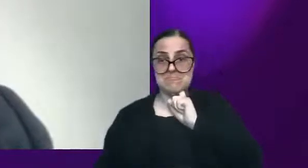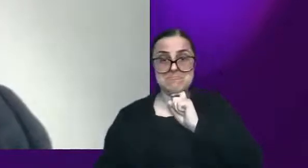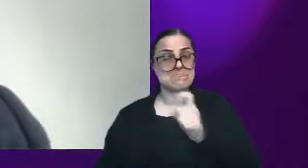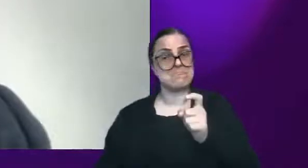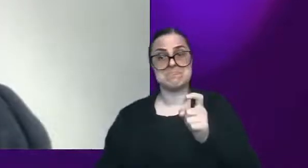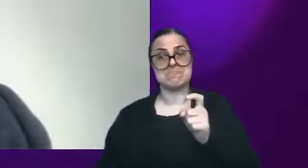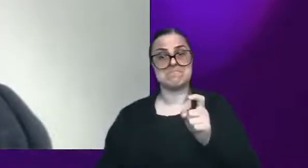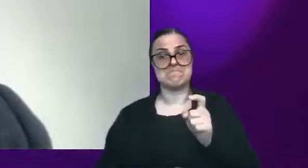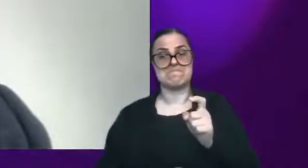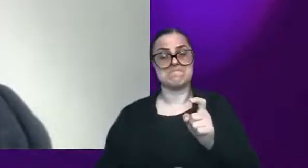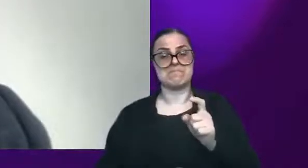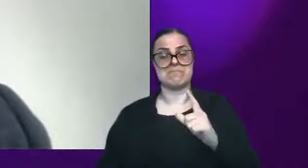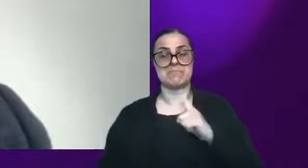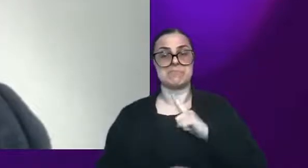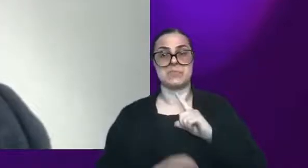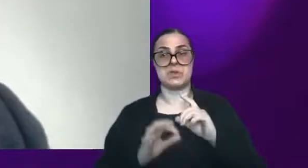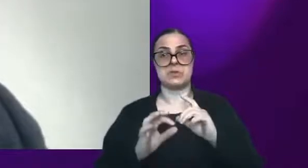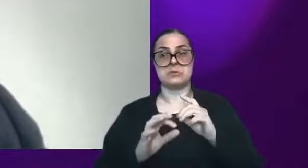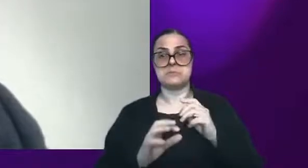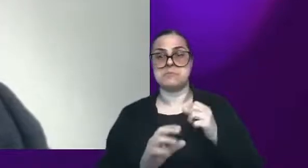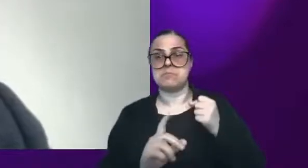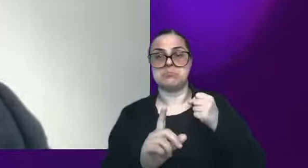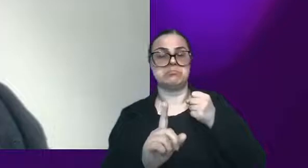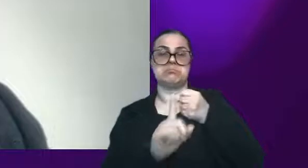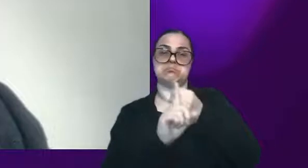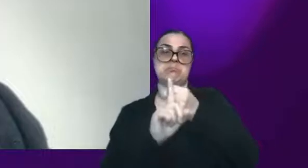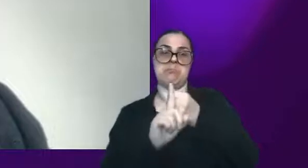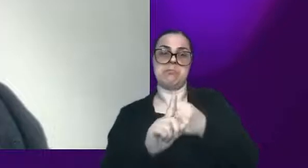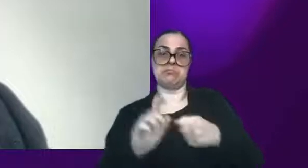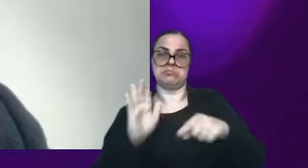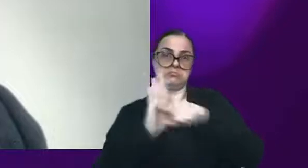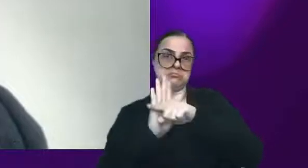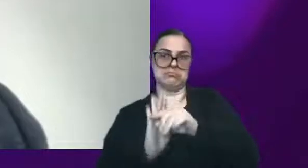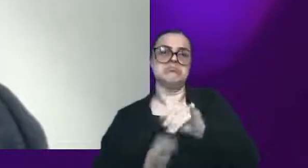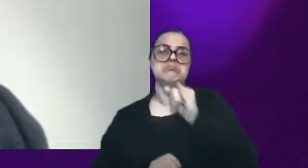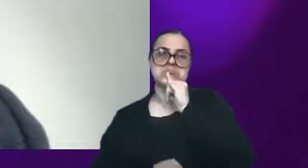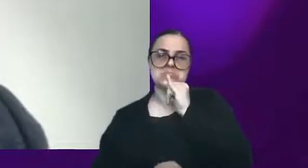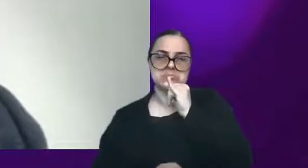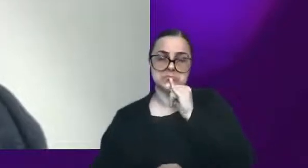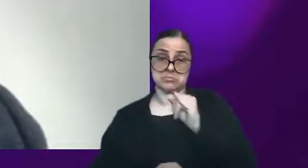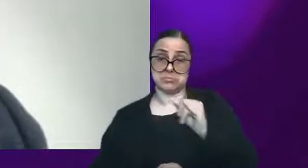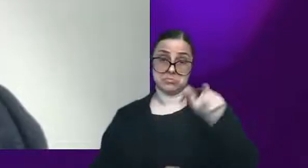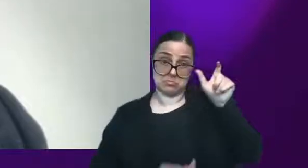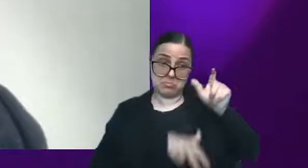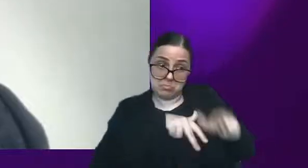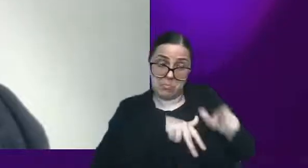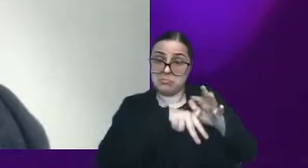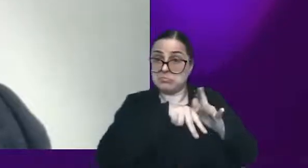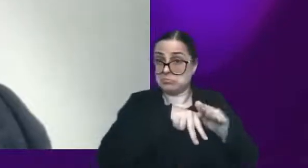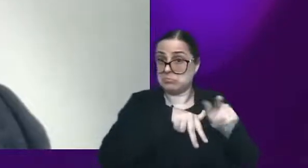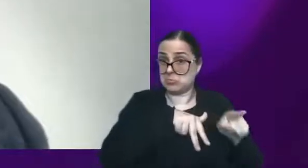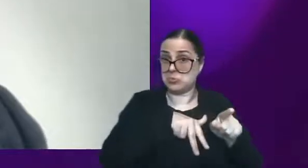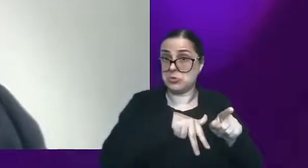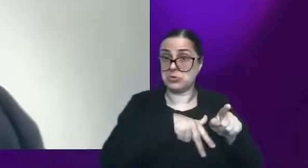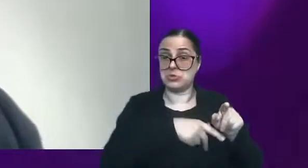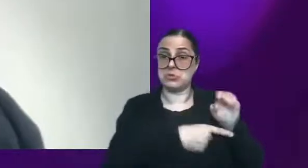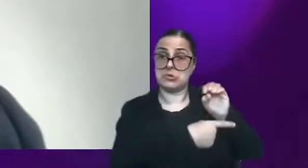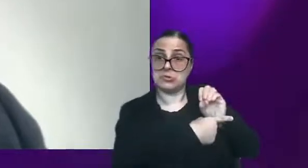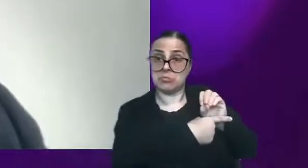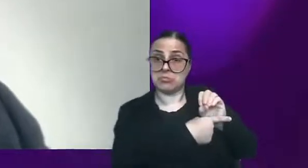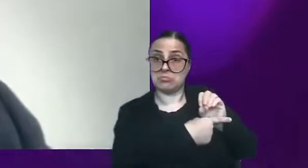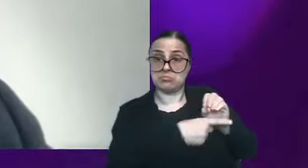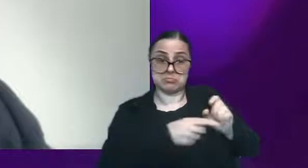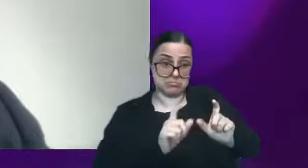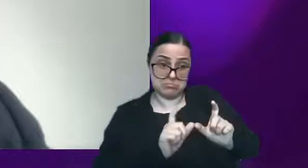um impacto negativo, por exemplo, nos doentes com carcinoma coloretal, quando estão a fazer imunossupressão. E eu acho que este conceito também vai